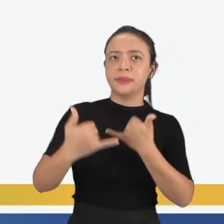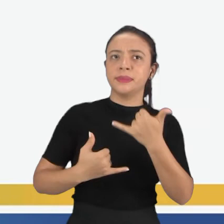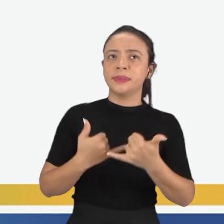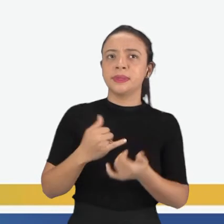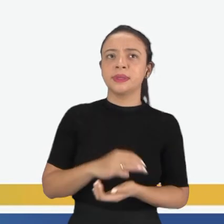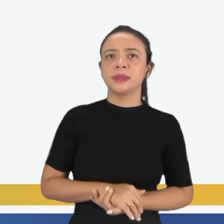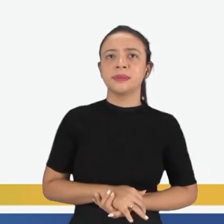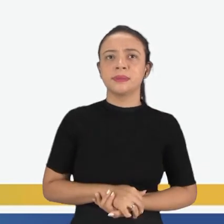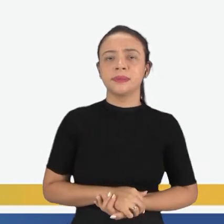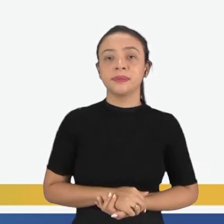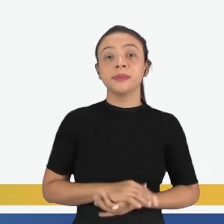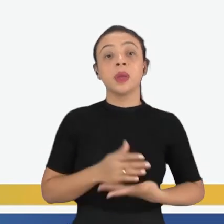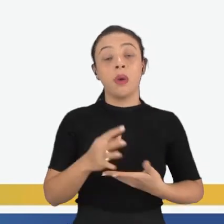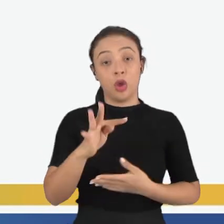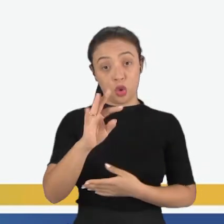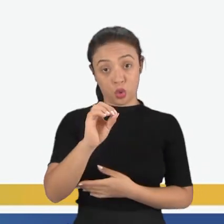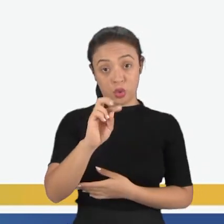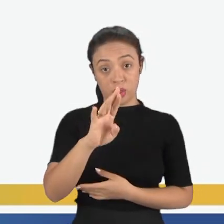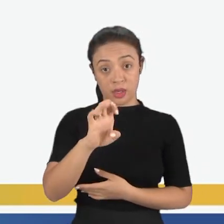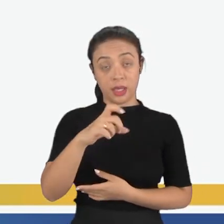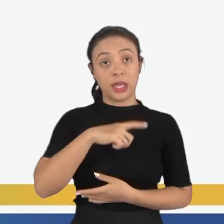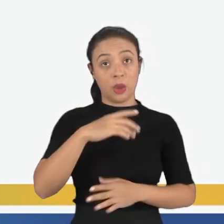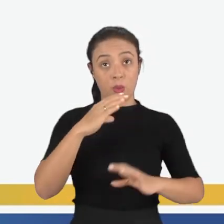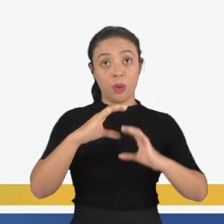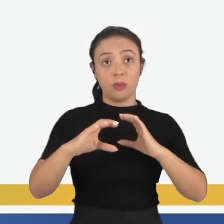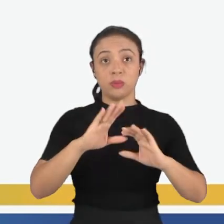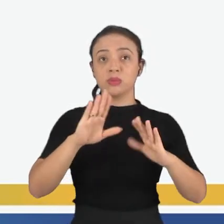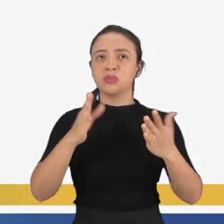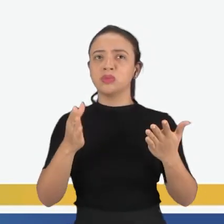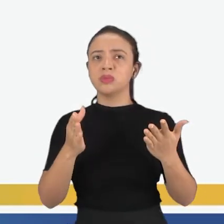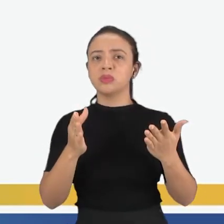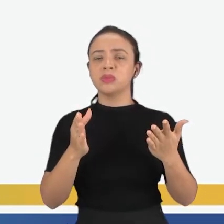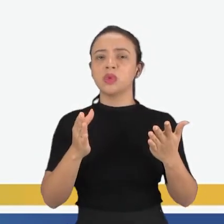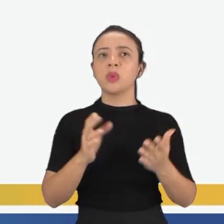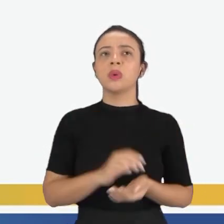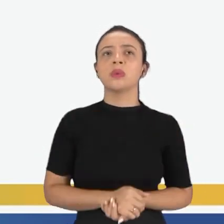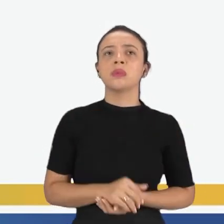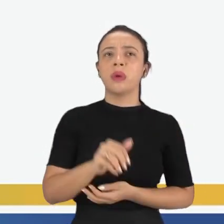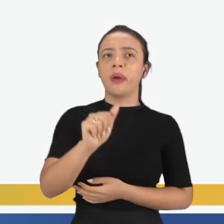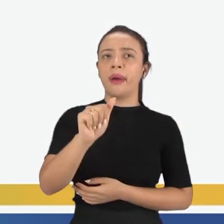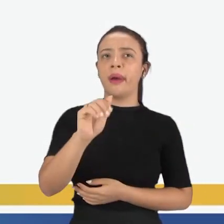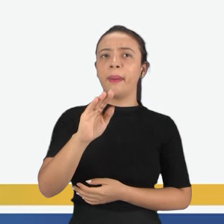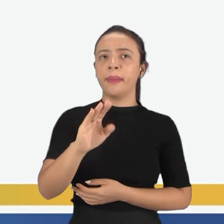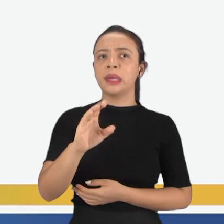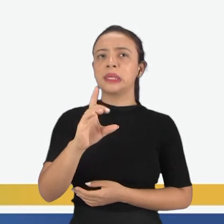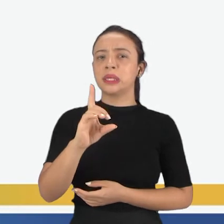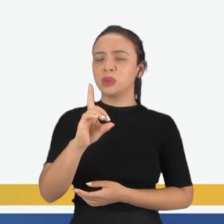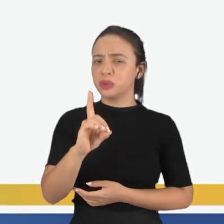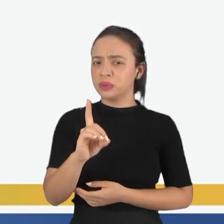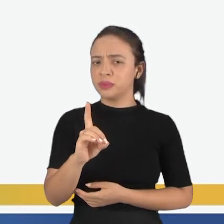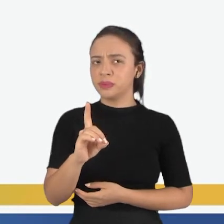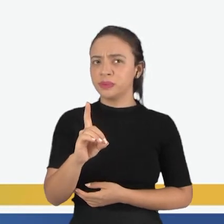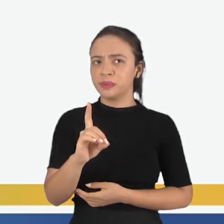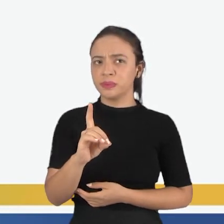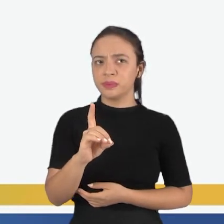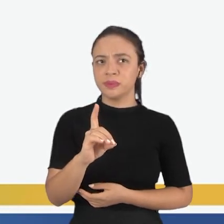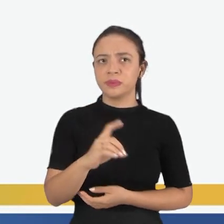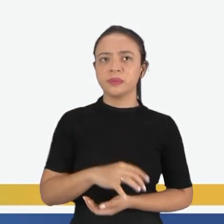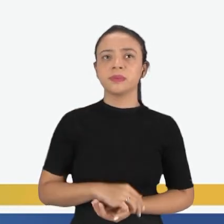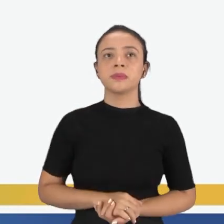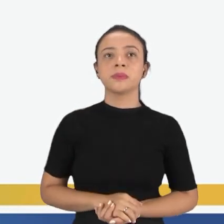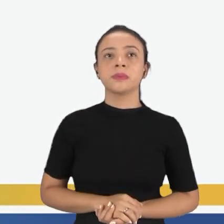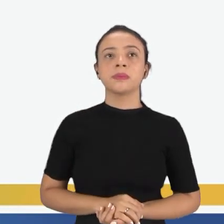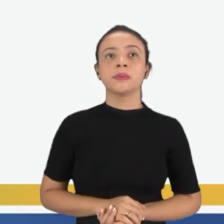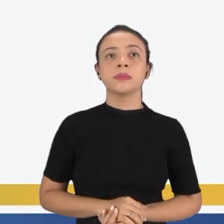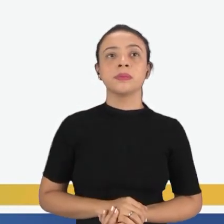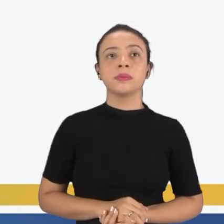gente, é regida por uma música chamada toante, o samba, lundu ou a